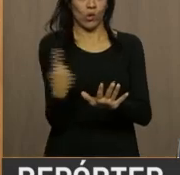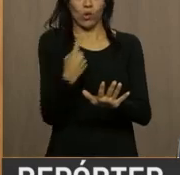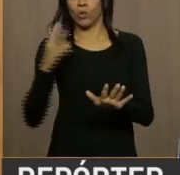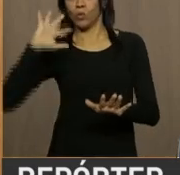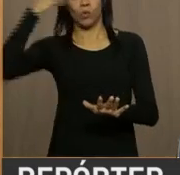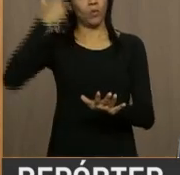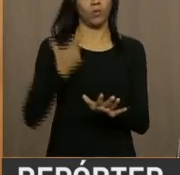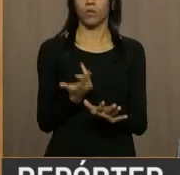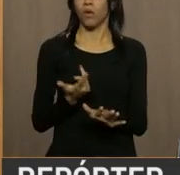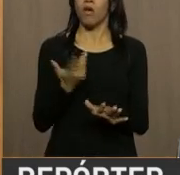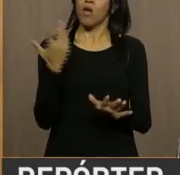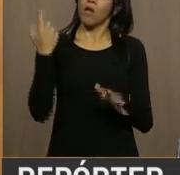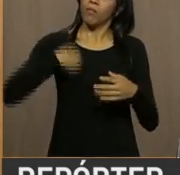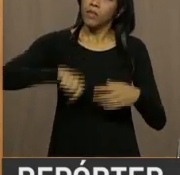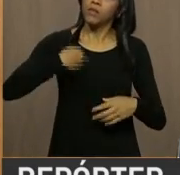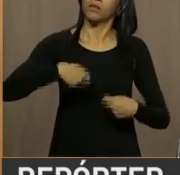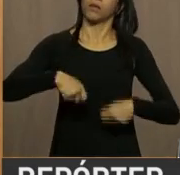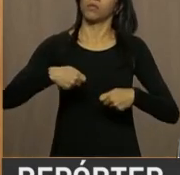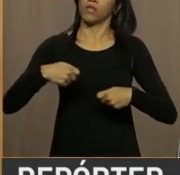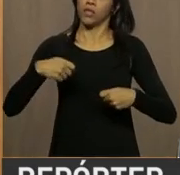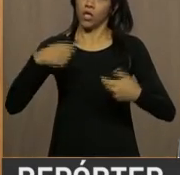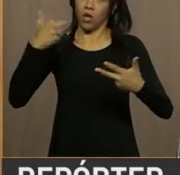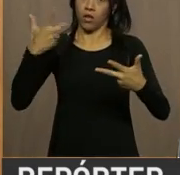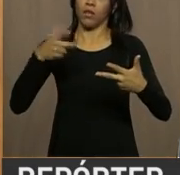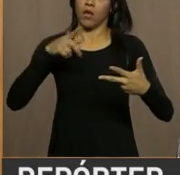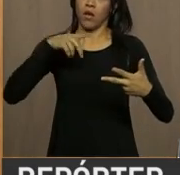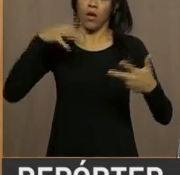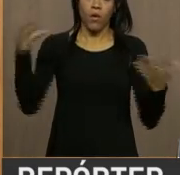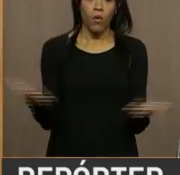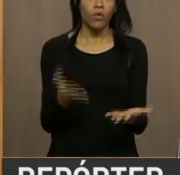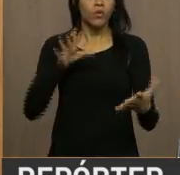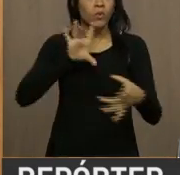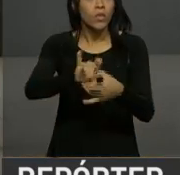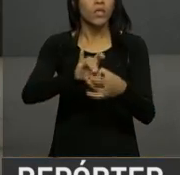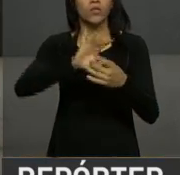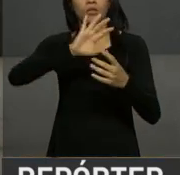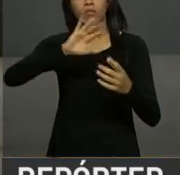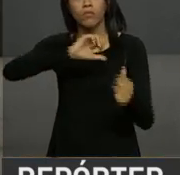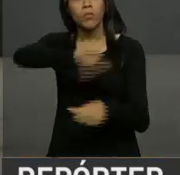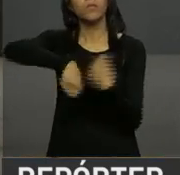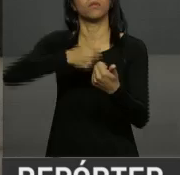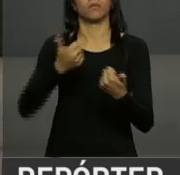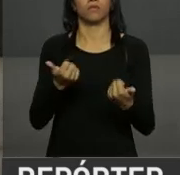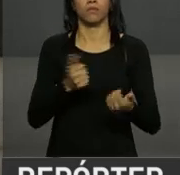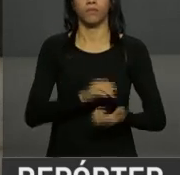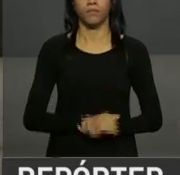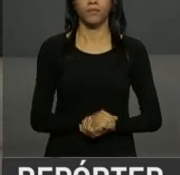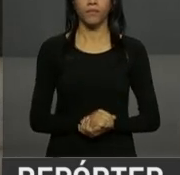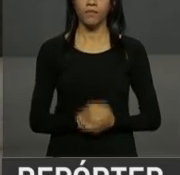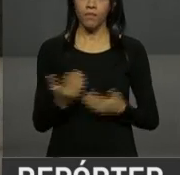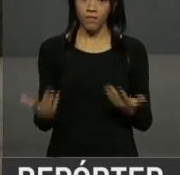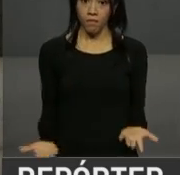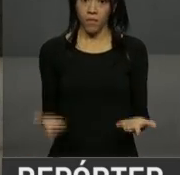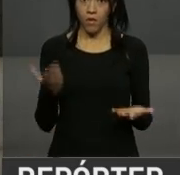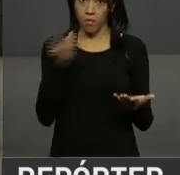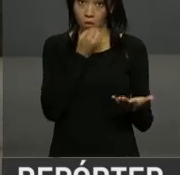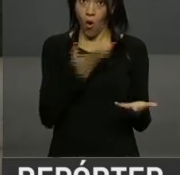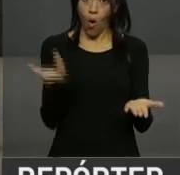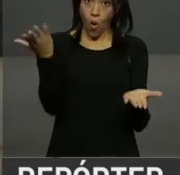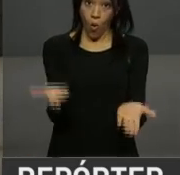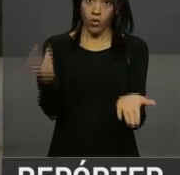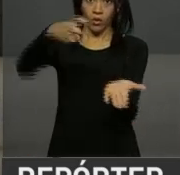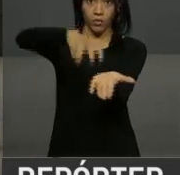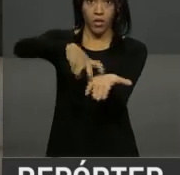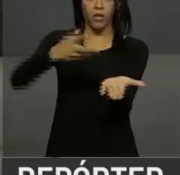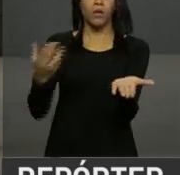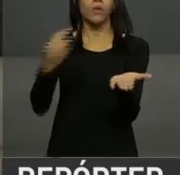é mostrar que nós vivemos uma mudança no país. Bom, e hoje pela manhã o ministro